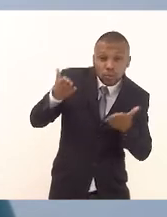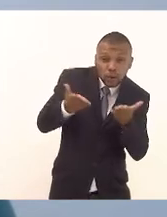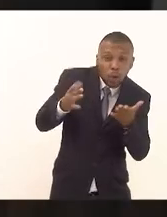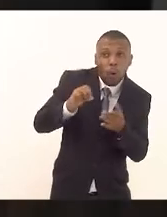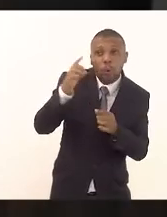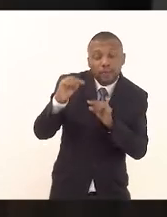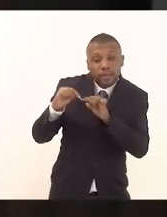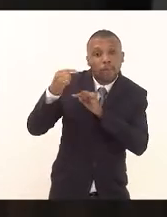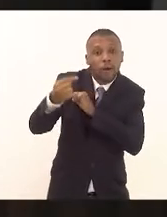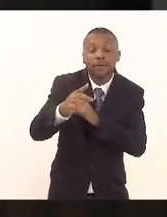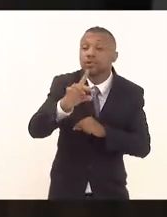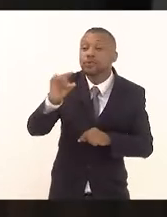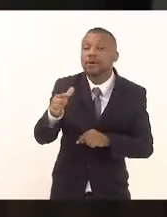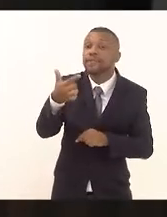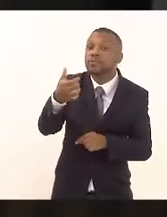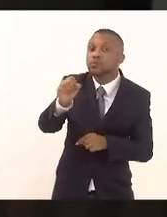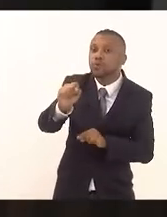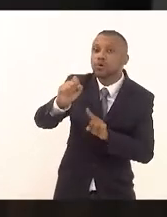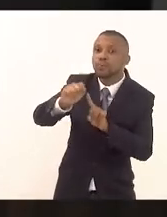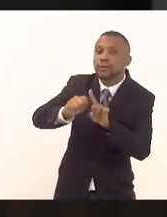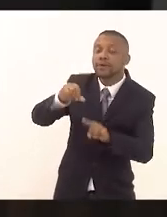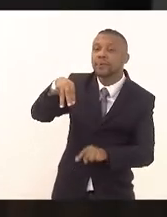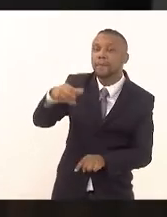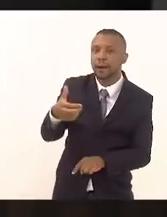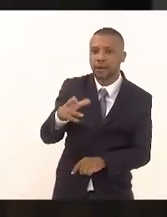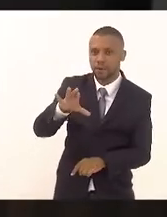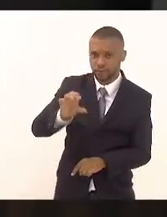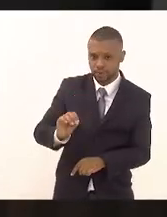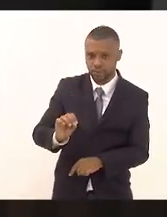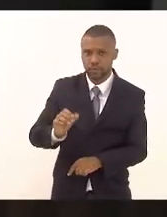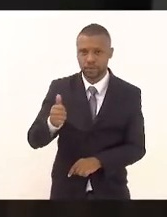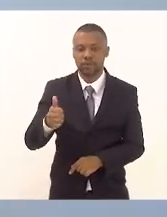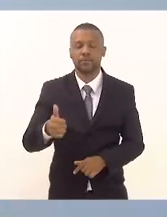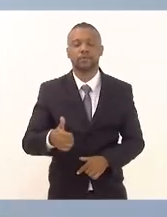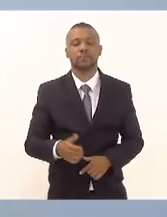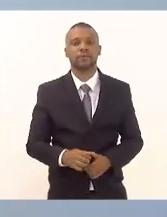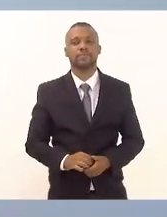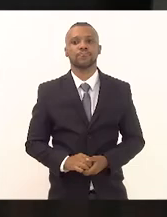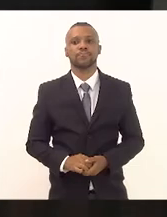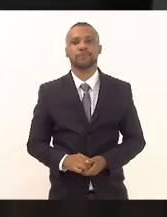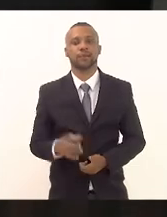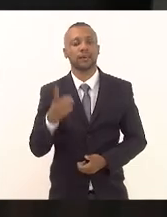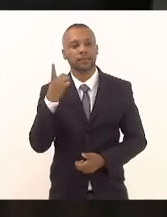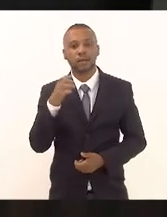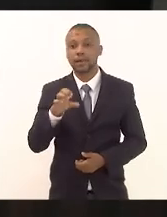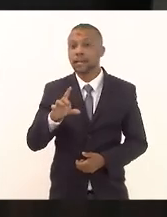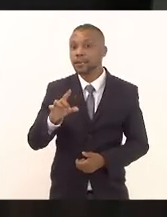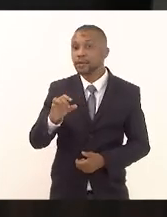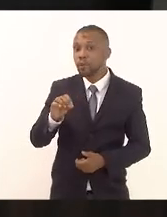Na próxima, 28. É nela. Tá bem, obrigado. Deputado Eleomar.